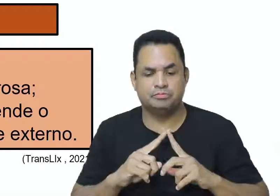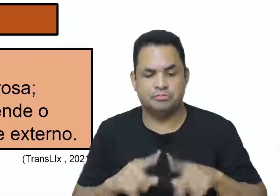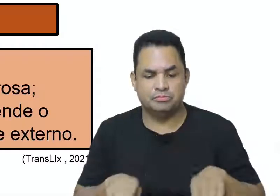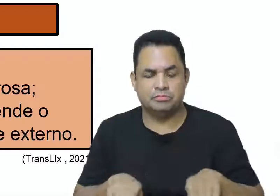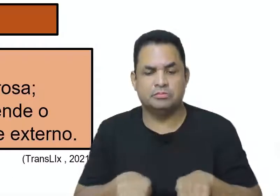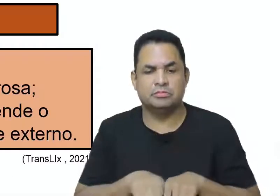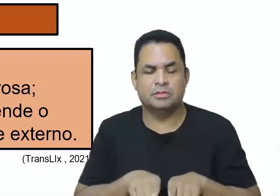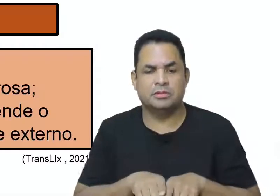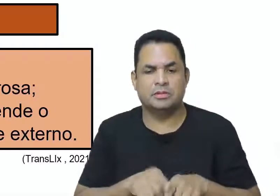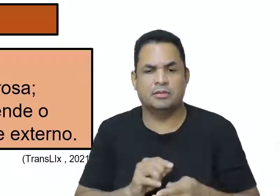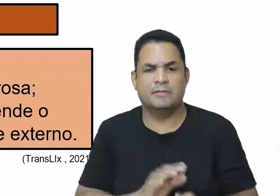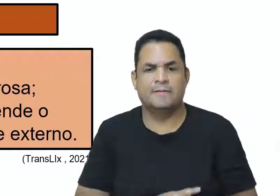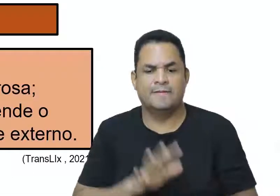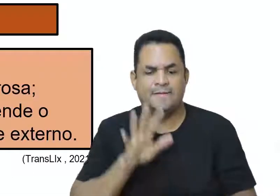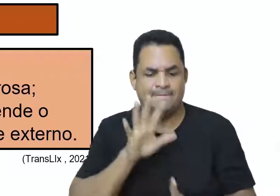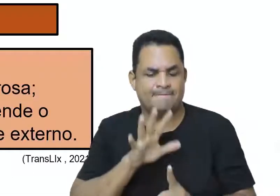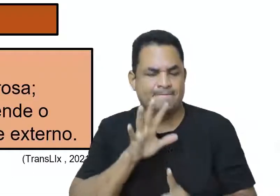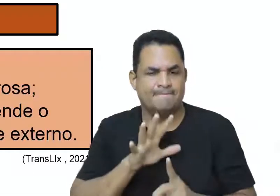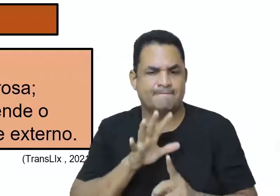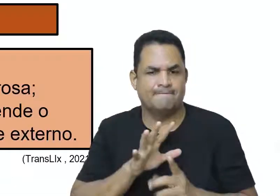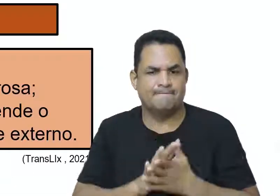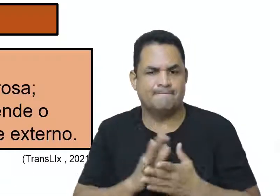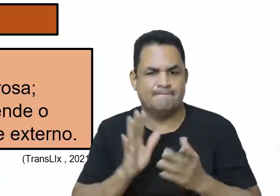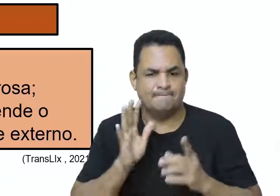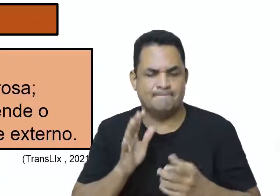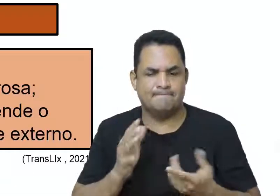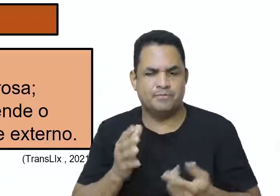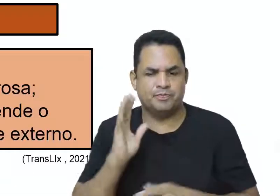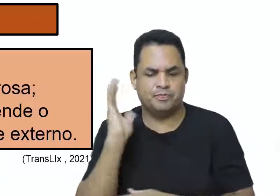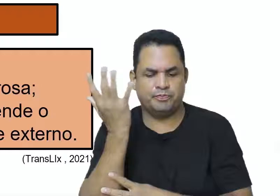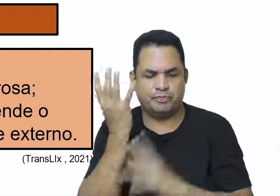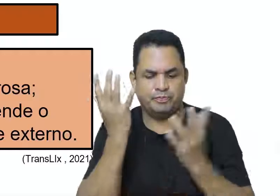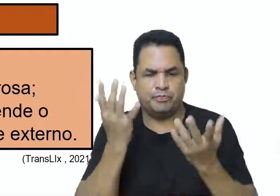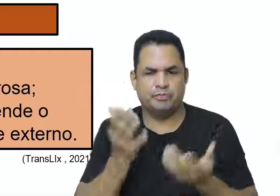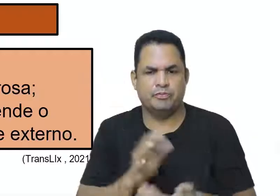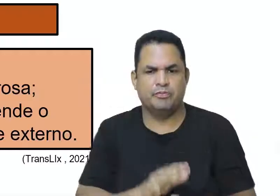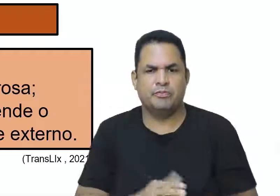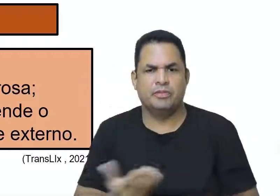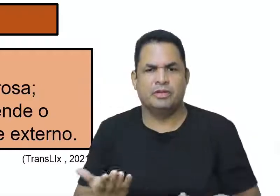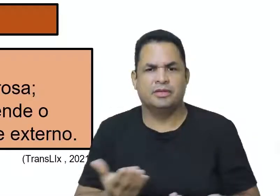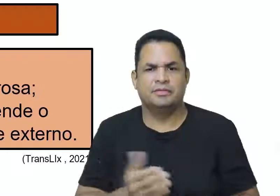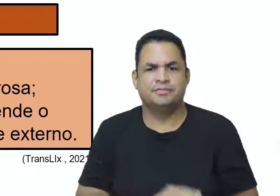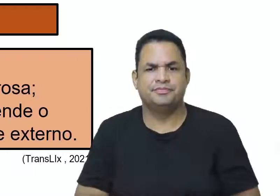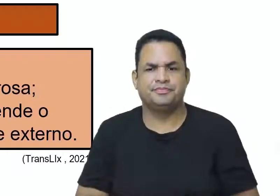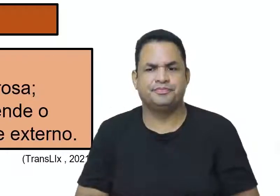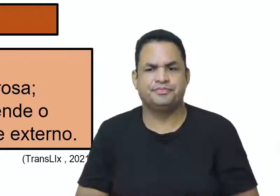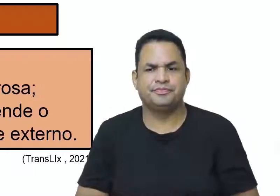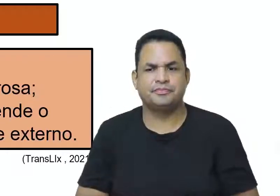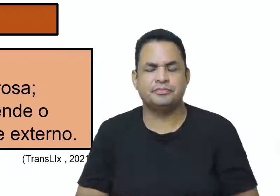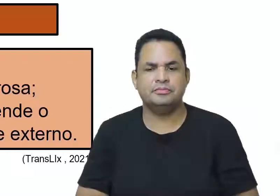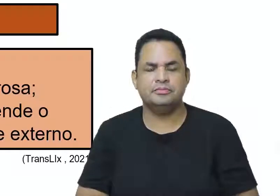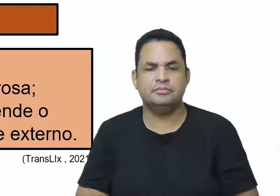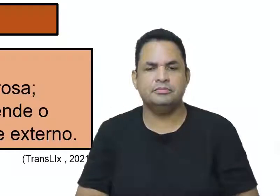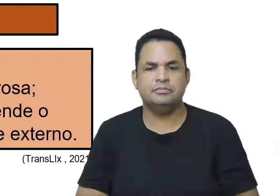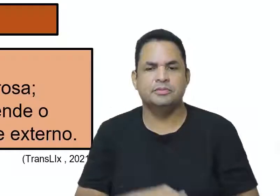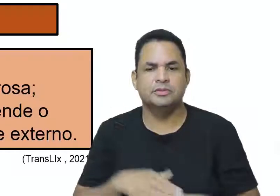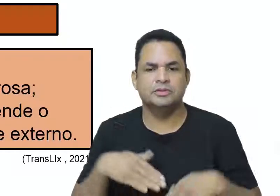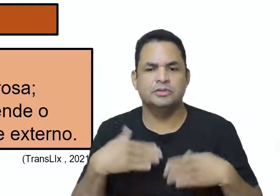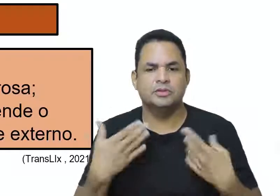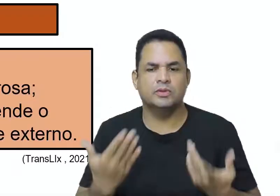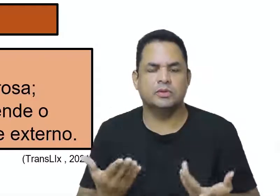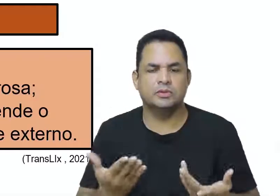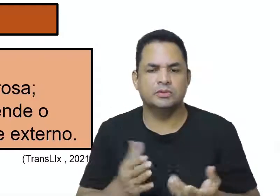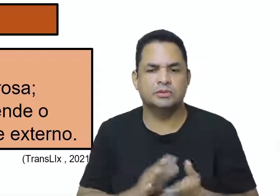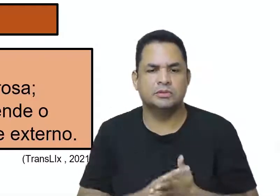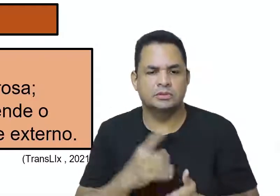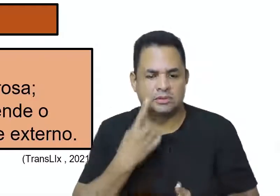impactos ambientais eu vou provocar, tá? Portanto, aí, quando você observa de um modo